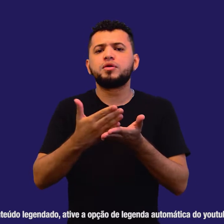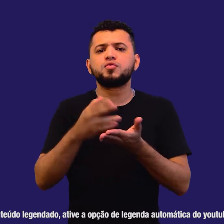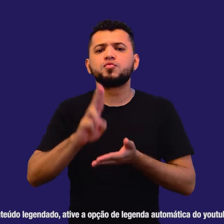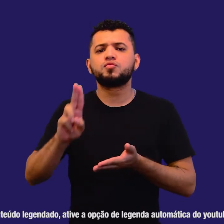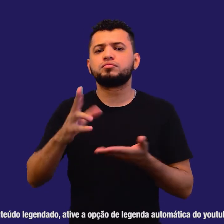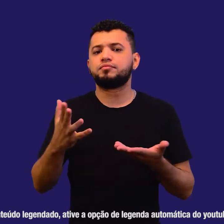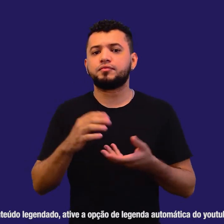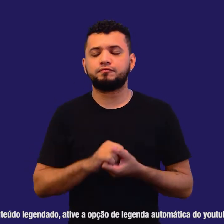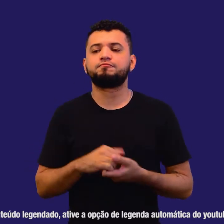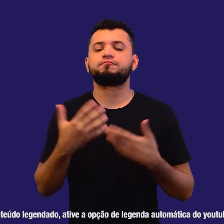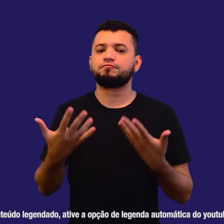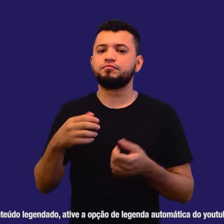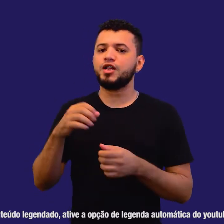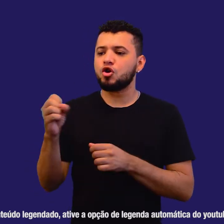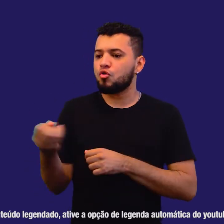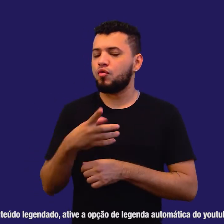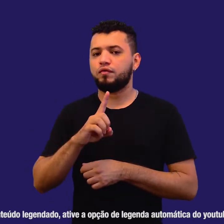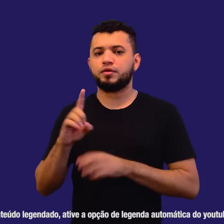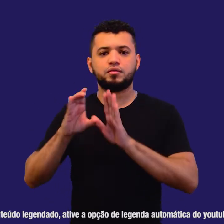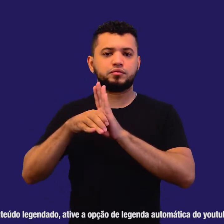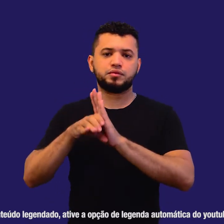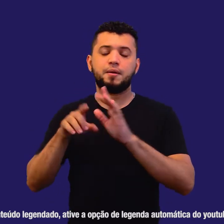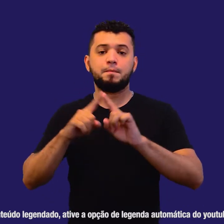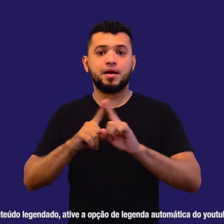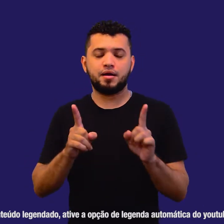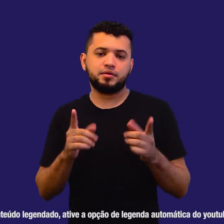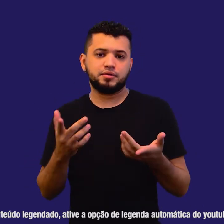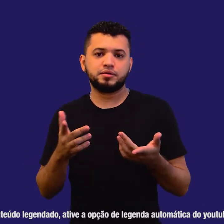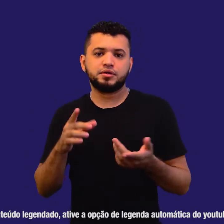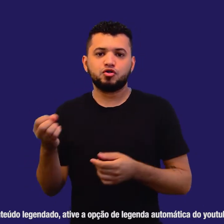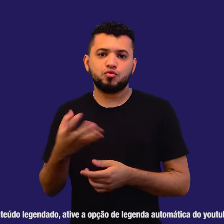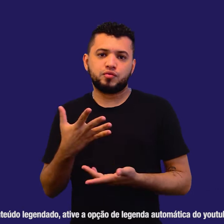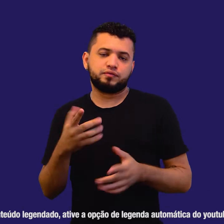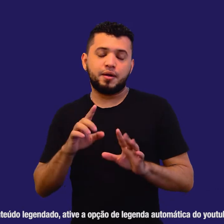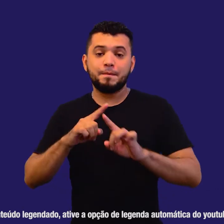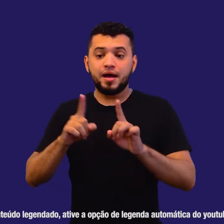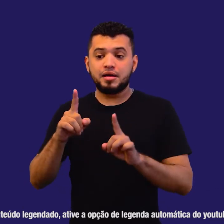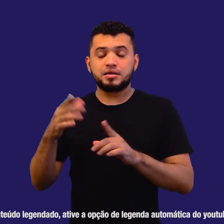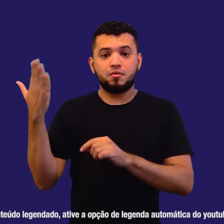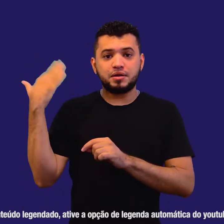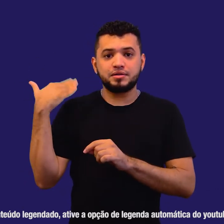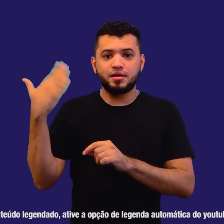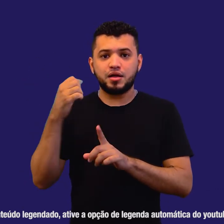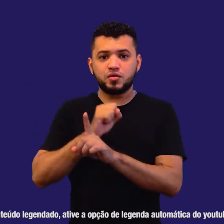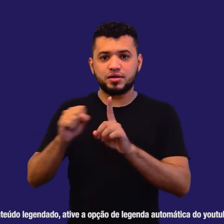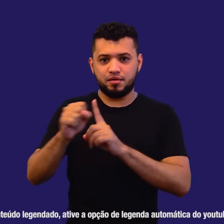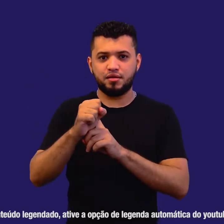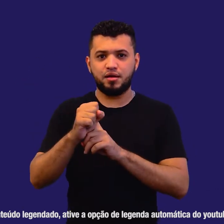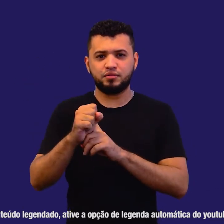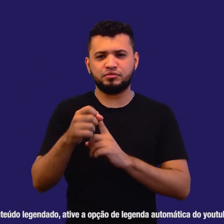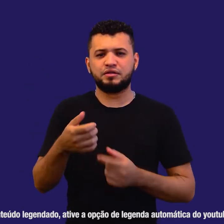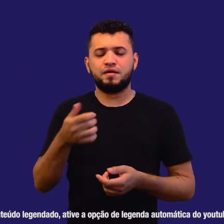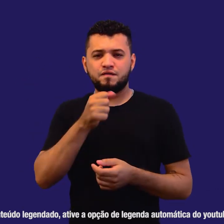aplicada? Isso, ela não é um conceito novo. Né? Ela não é tão nova, uma vez que em sociedades mais antigas, ancestrais,